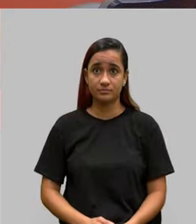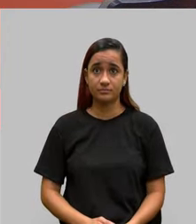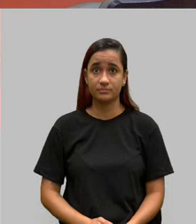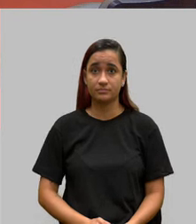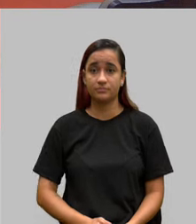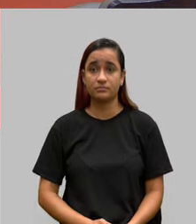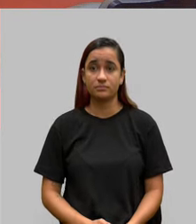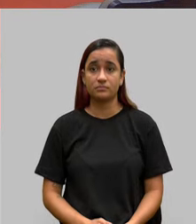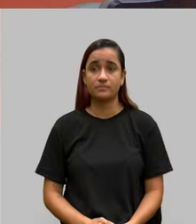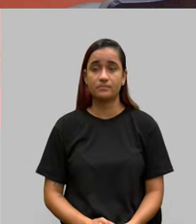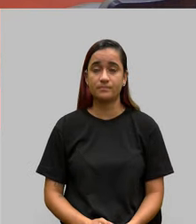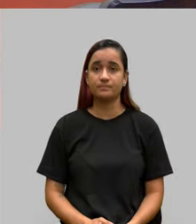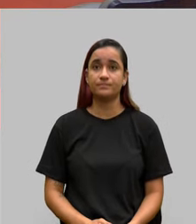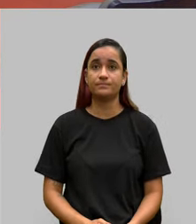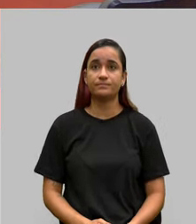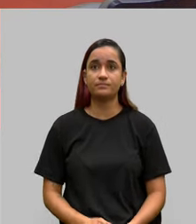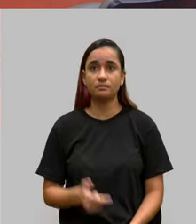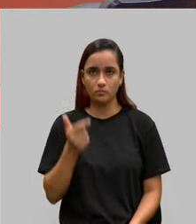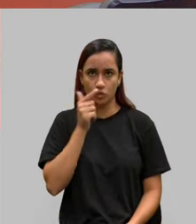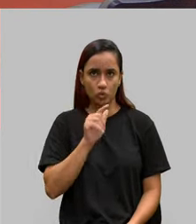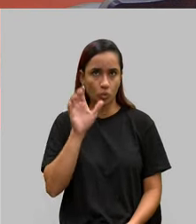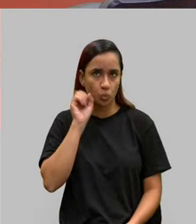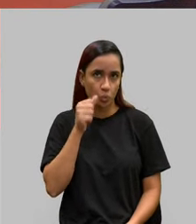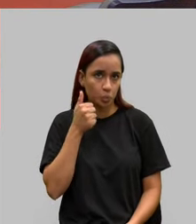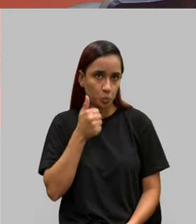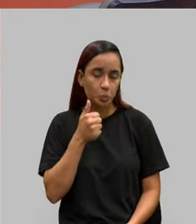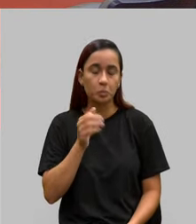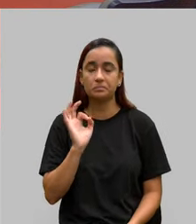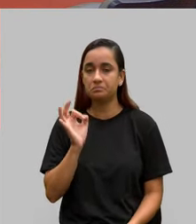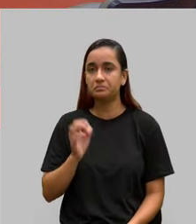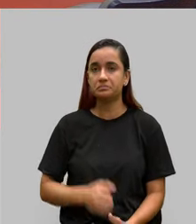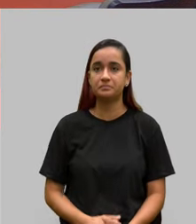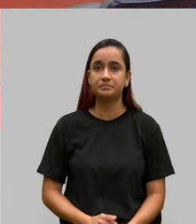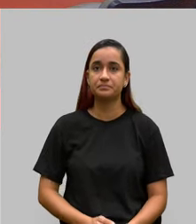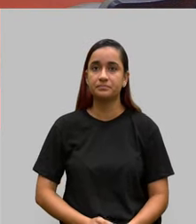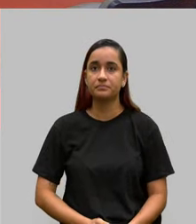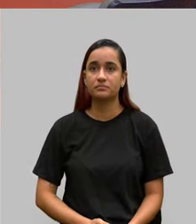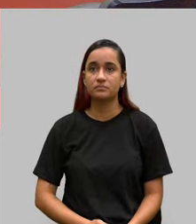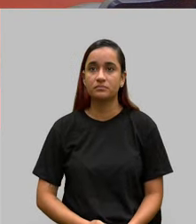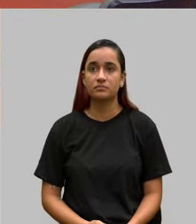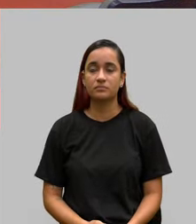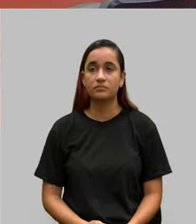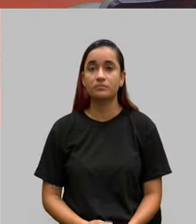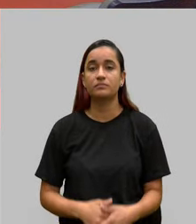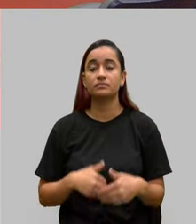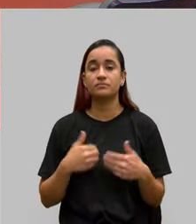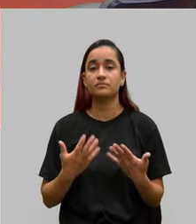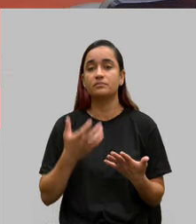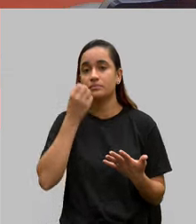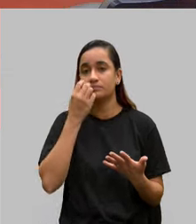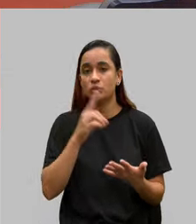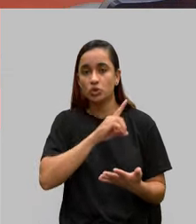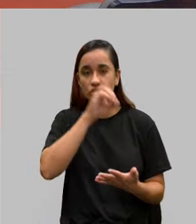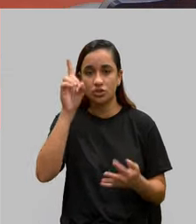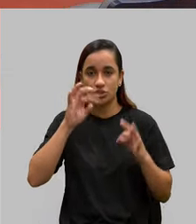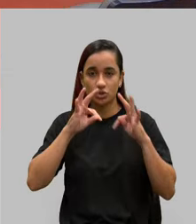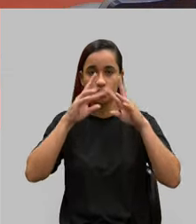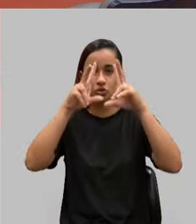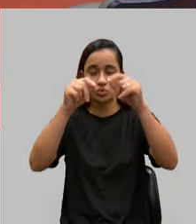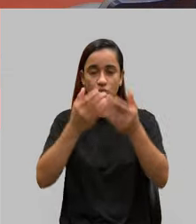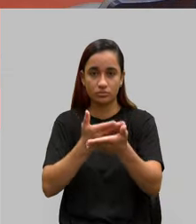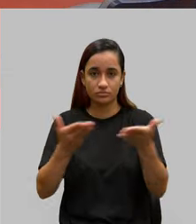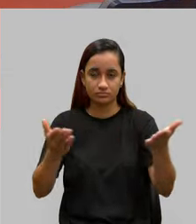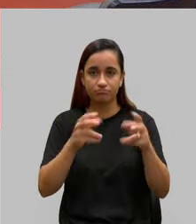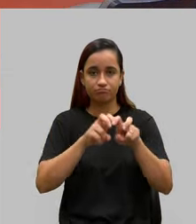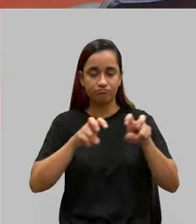Daniela consegu me ouvir bom bom dia mestras senhoras e senhores que acompanh essa mesa